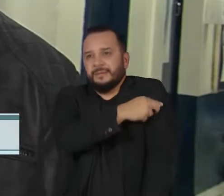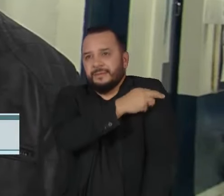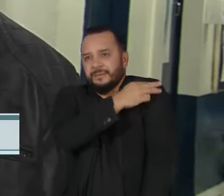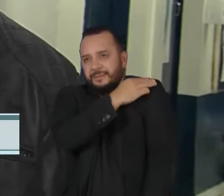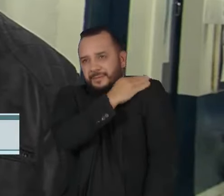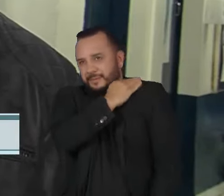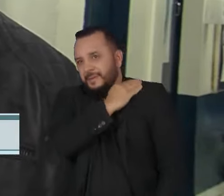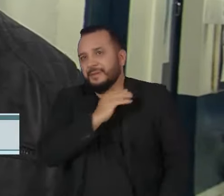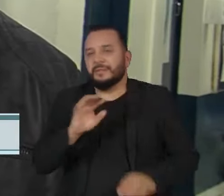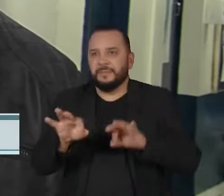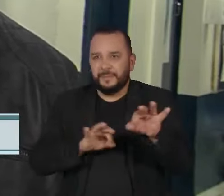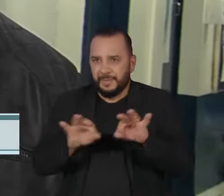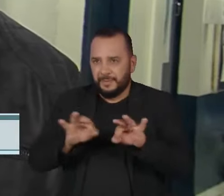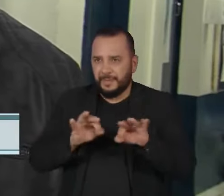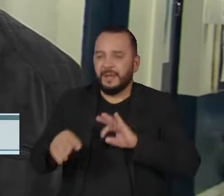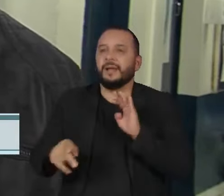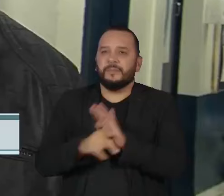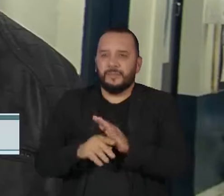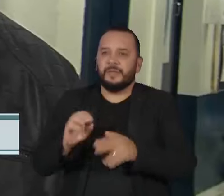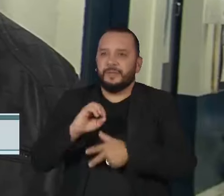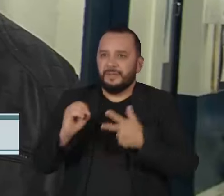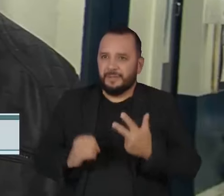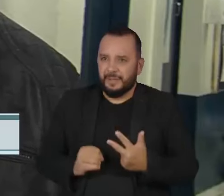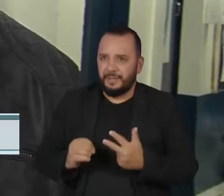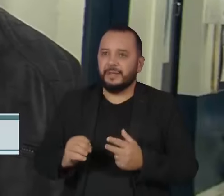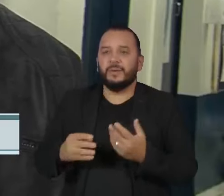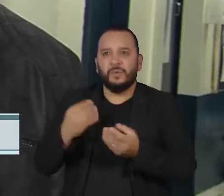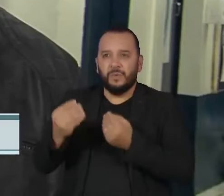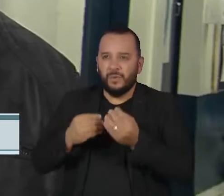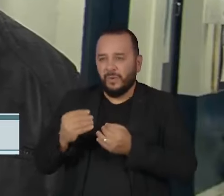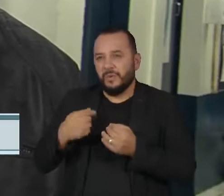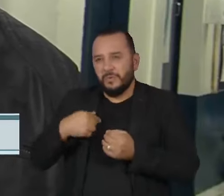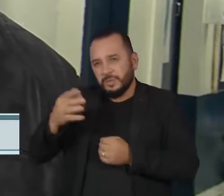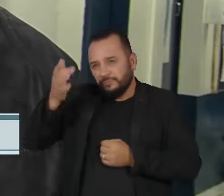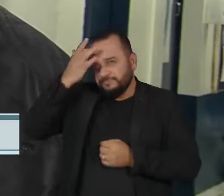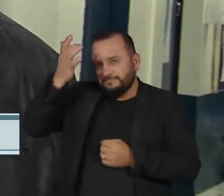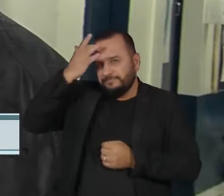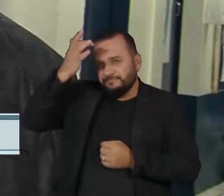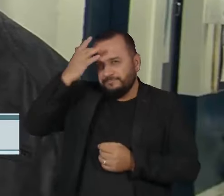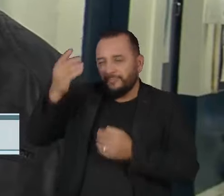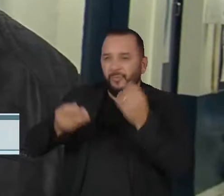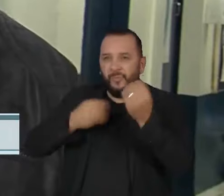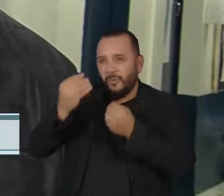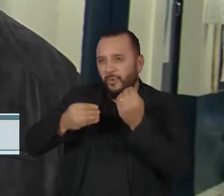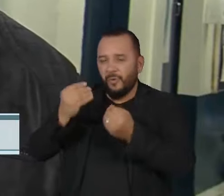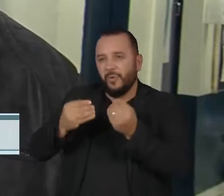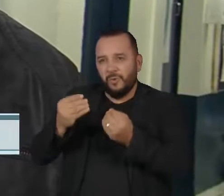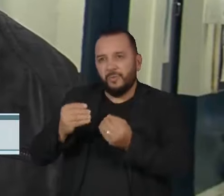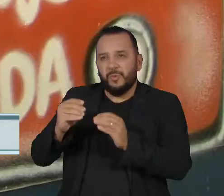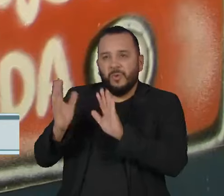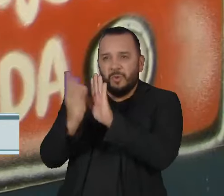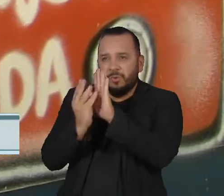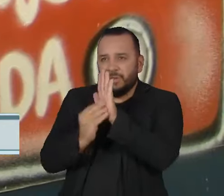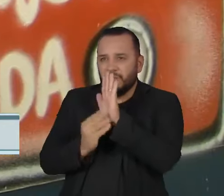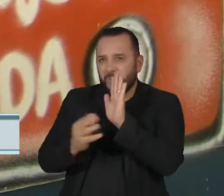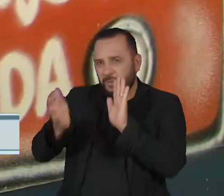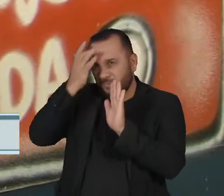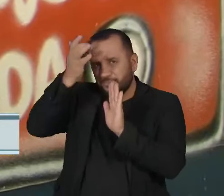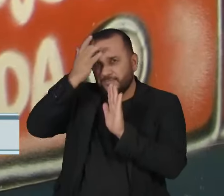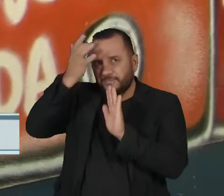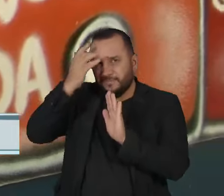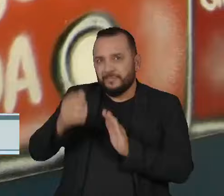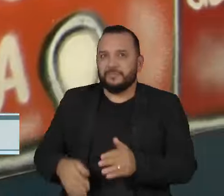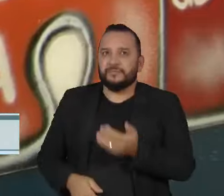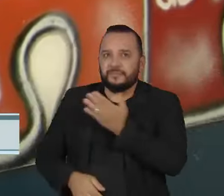Entender esse processo, assim, né, se preparar como os mapas mentais, como fixar, né, os conteúdos. Esse tipo